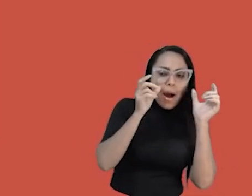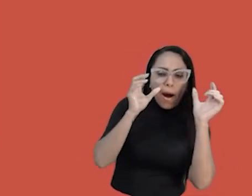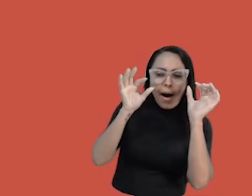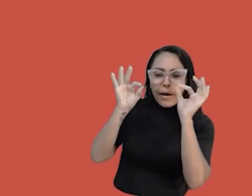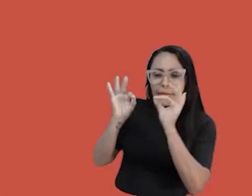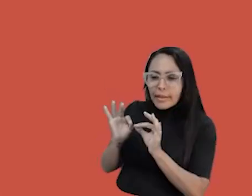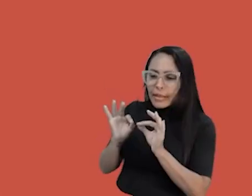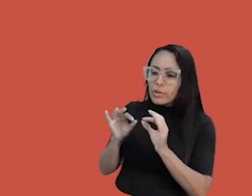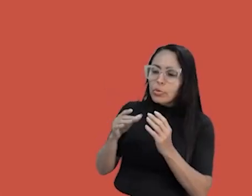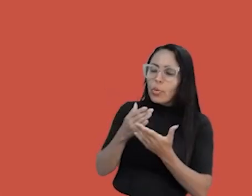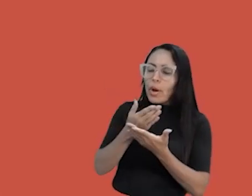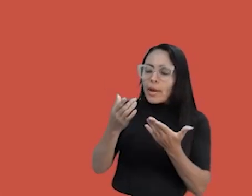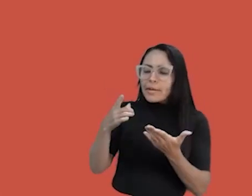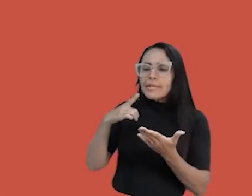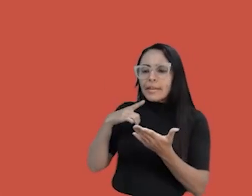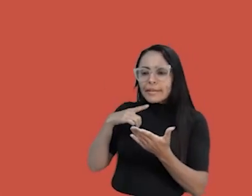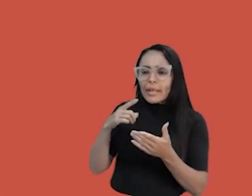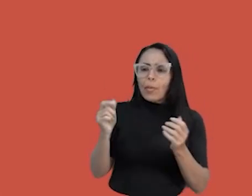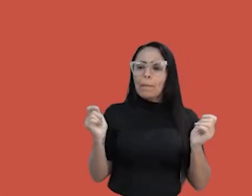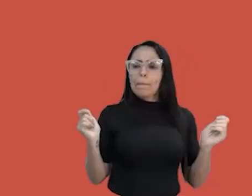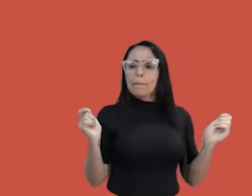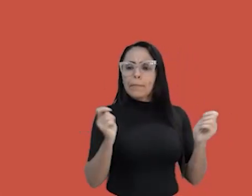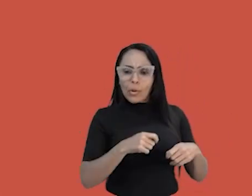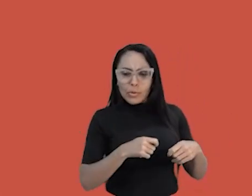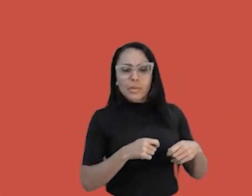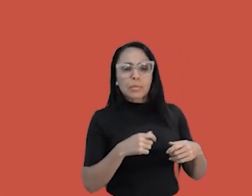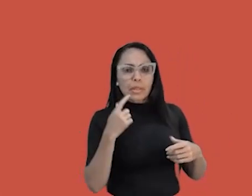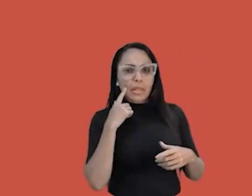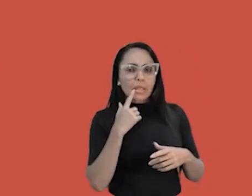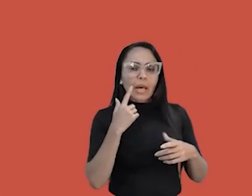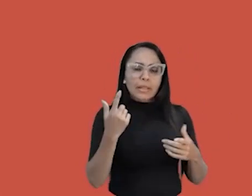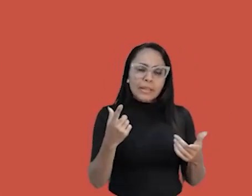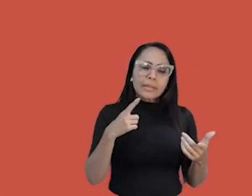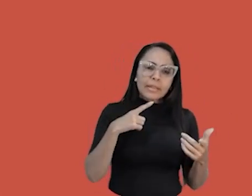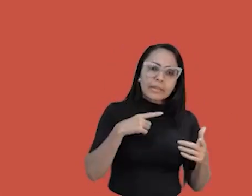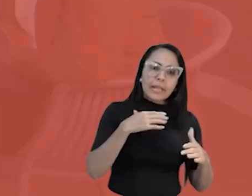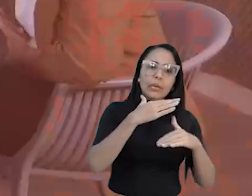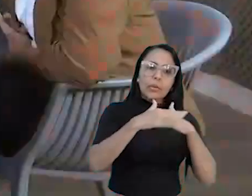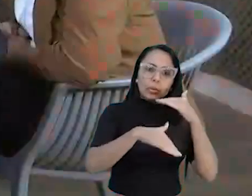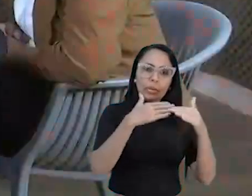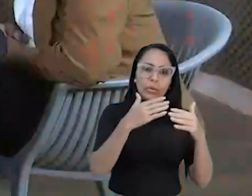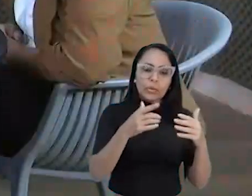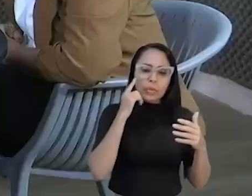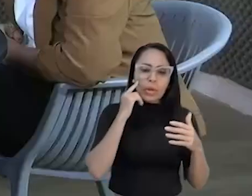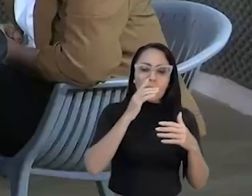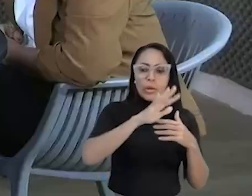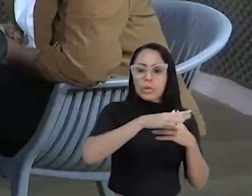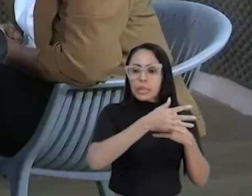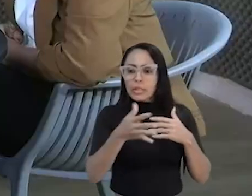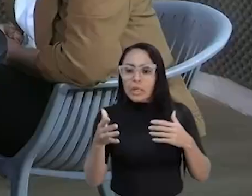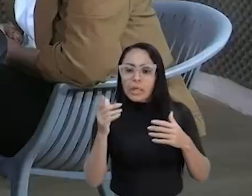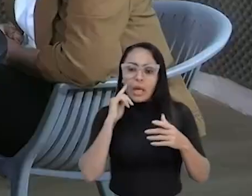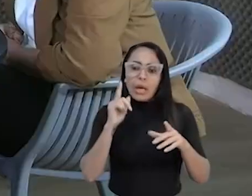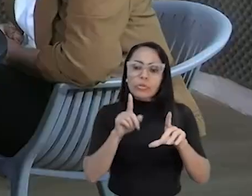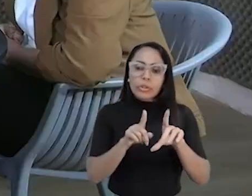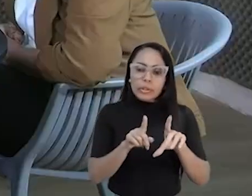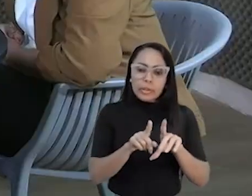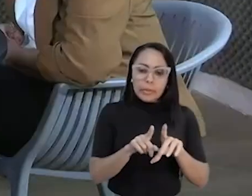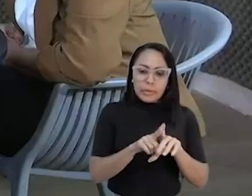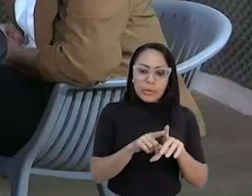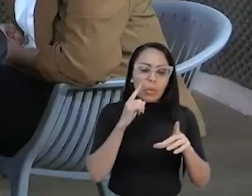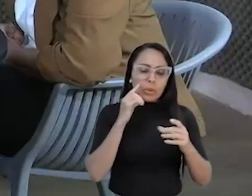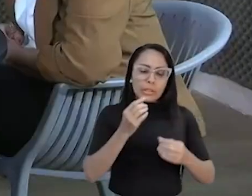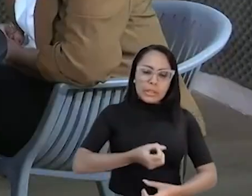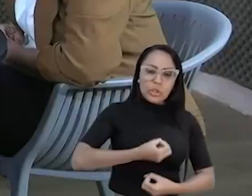ver onde tem uma possibilidade de gerar um discurso gráfico, né? Então, a gente pode realmente se